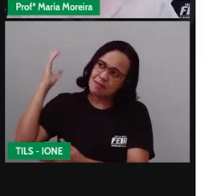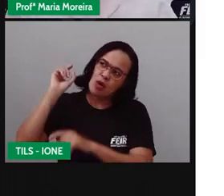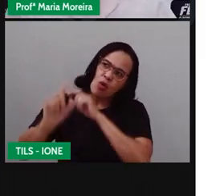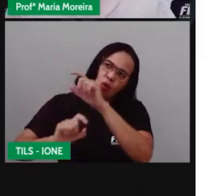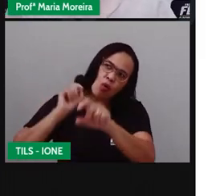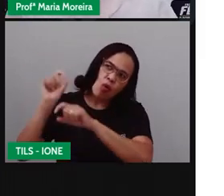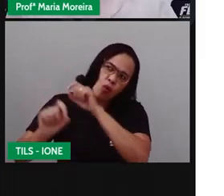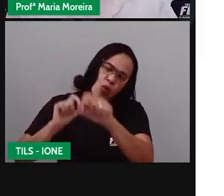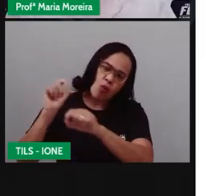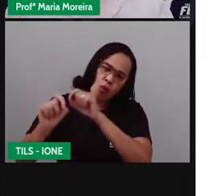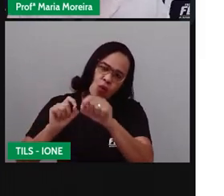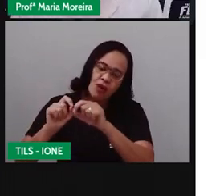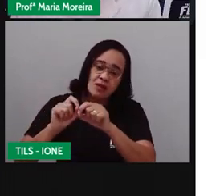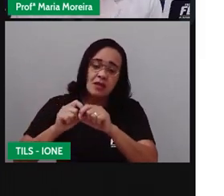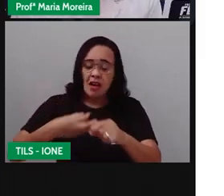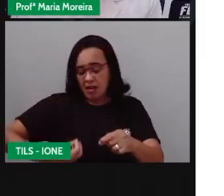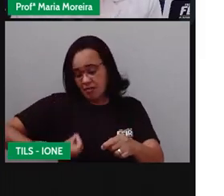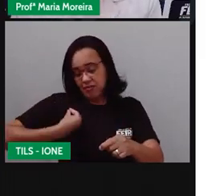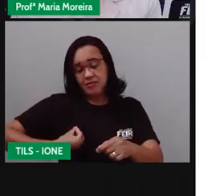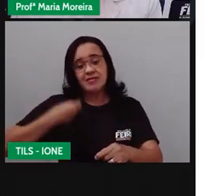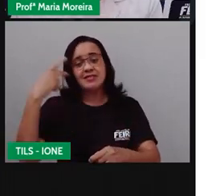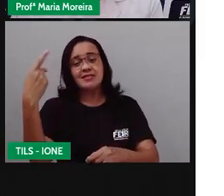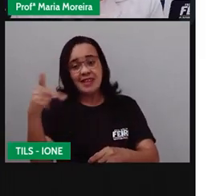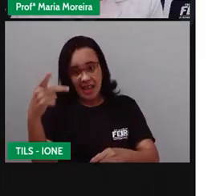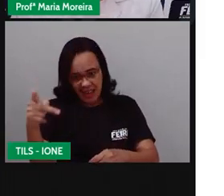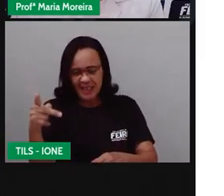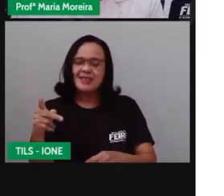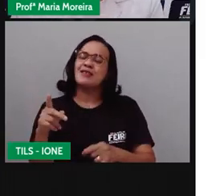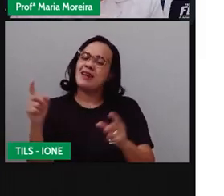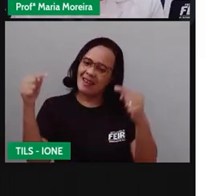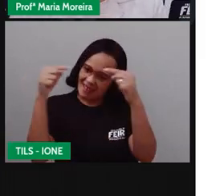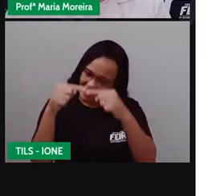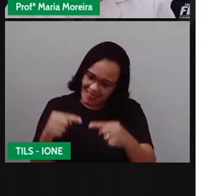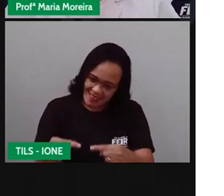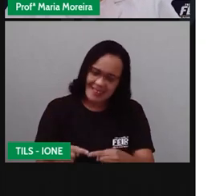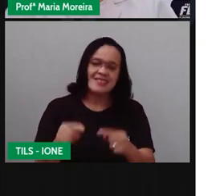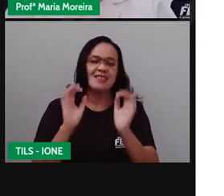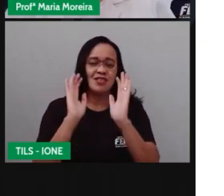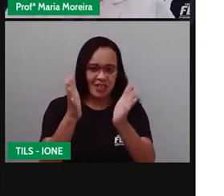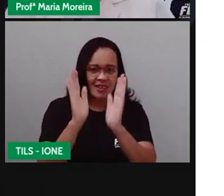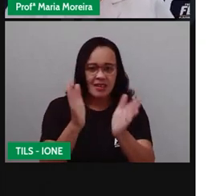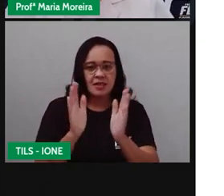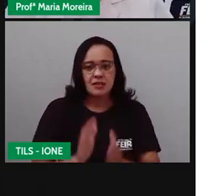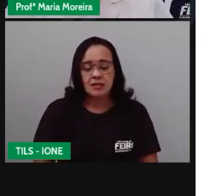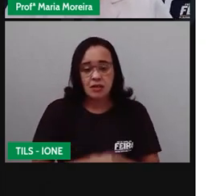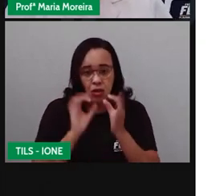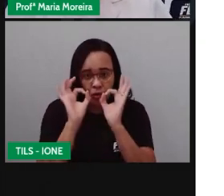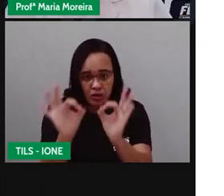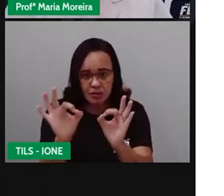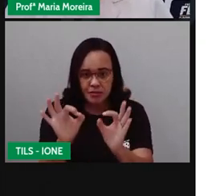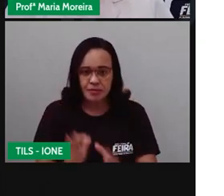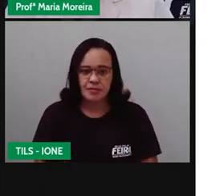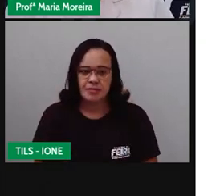que? A sua biografia, a gente estudou a sua vida, certo?